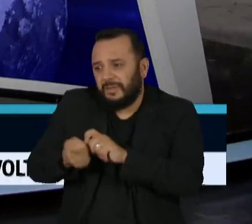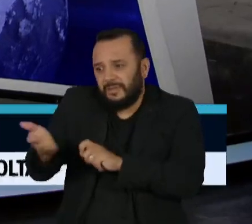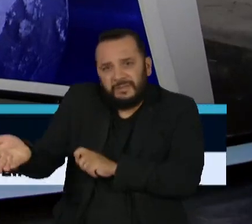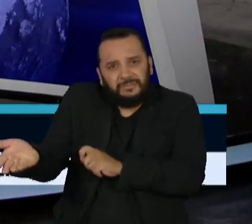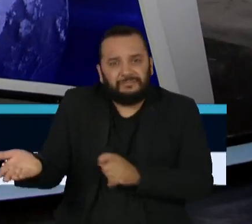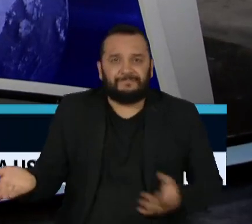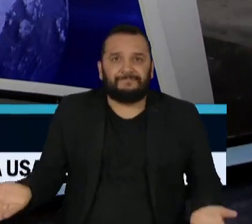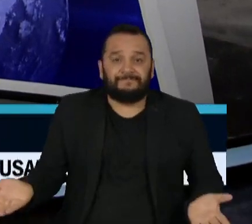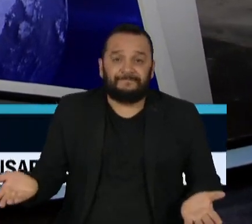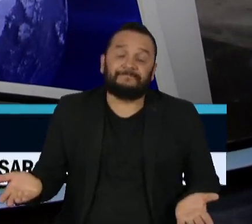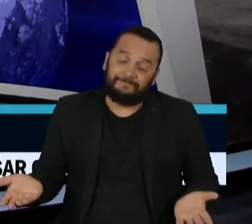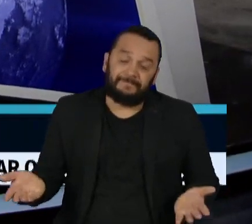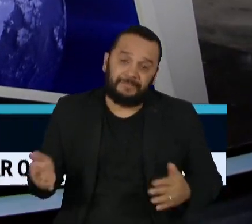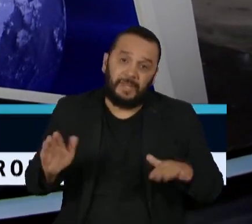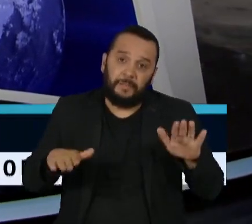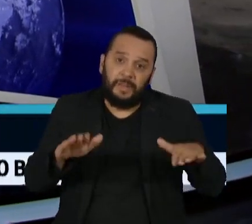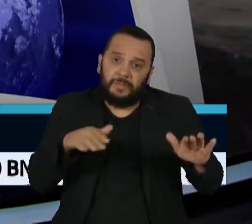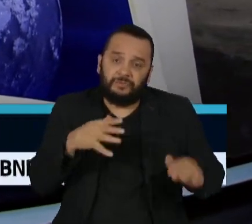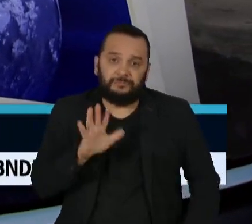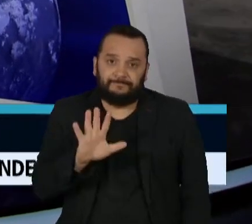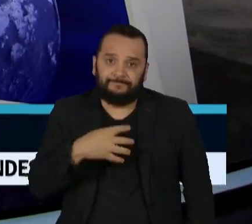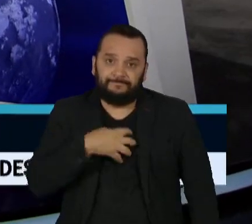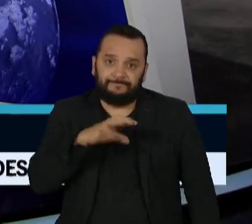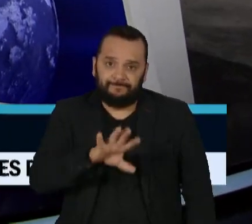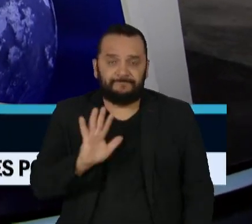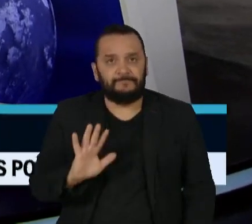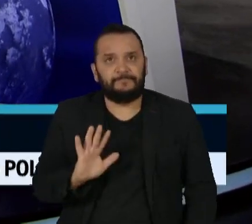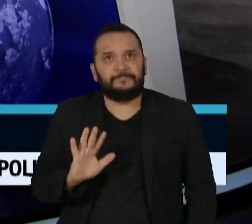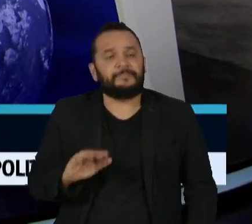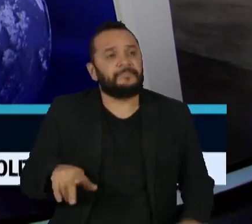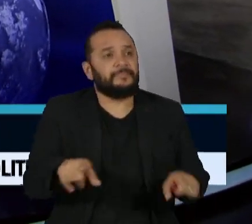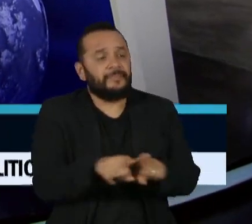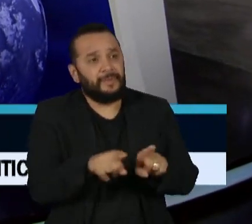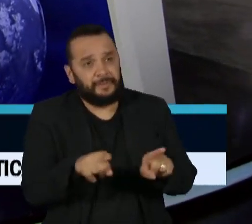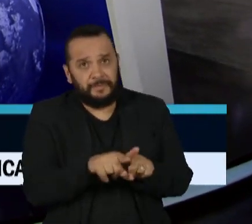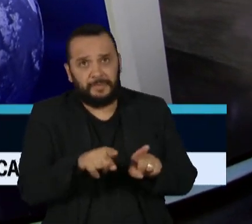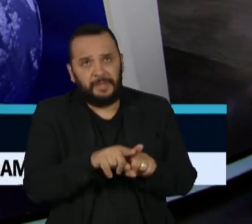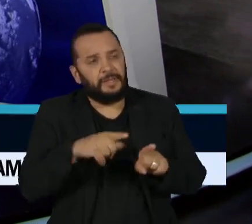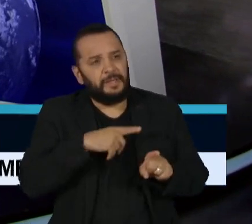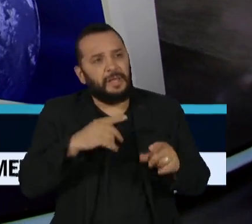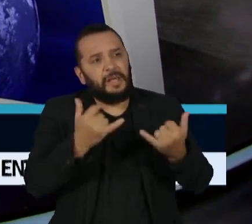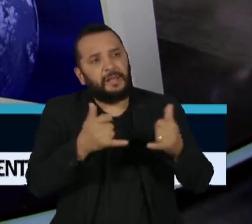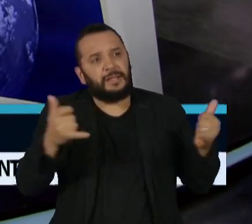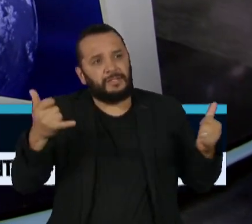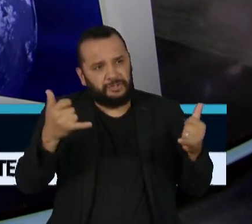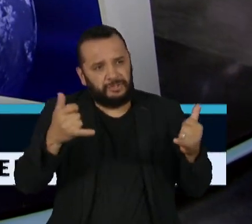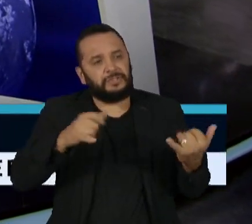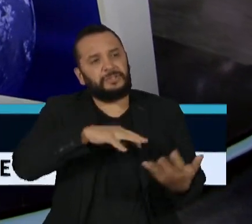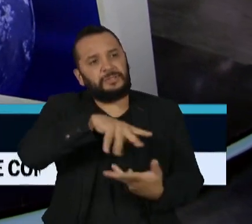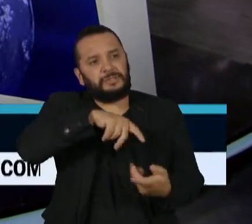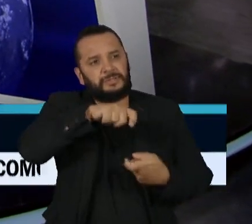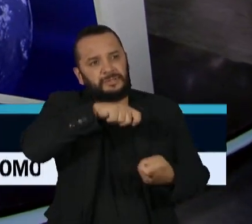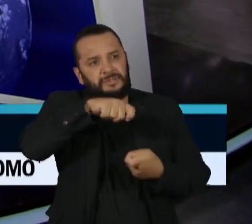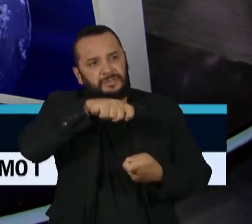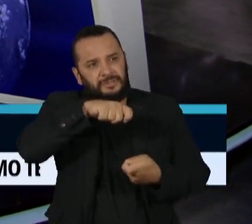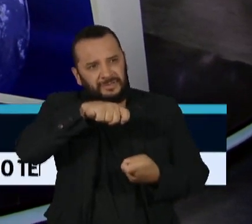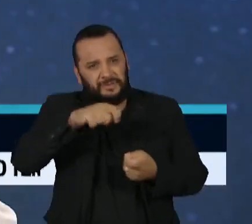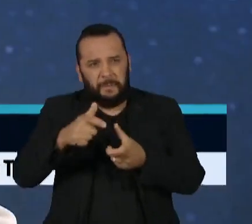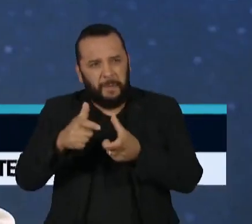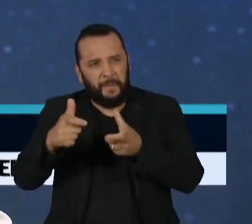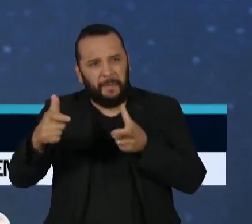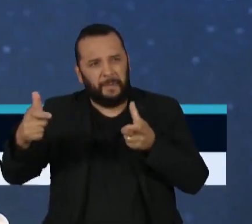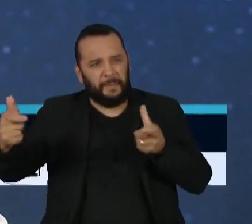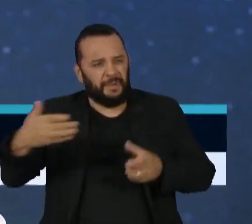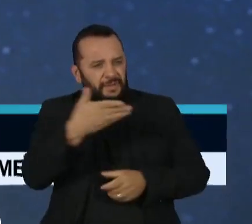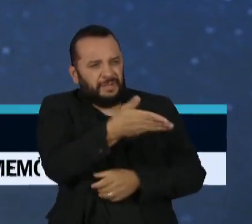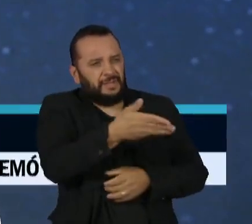É capaz conforme vimos na reportagem um crescimento das energias renováveis não reduziu o domínio dos combustíveis né como